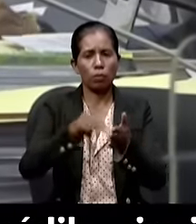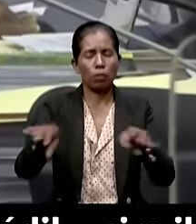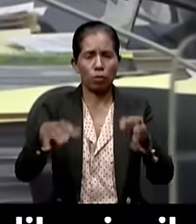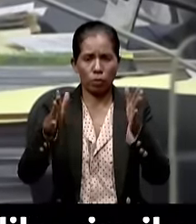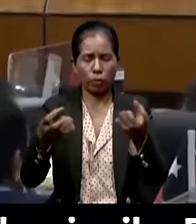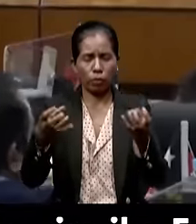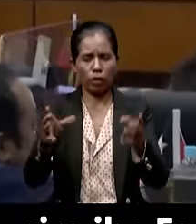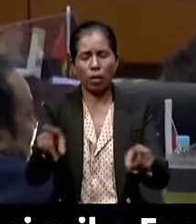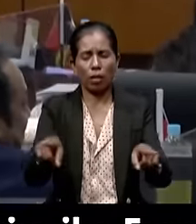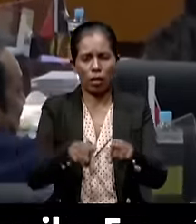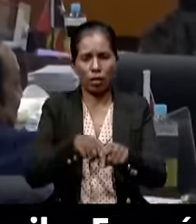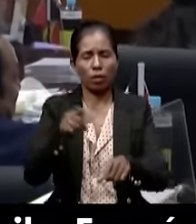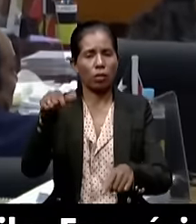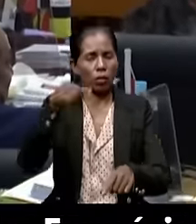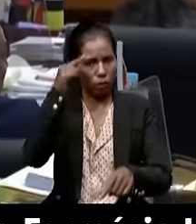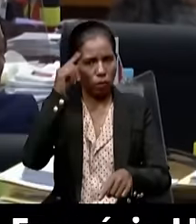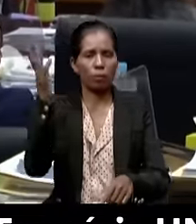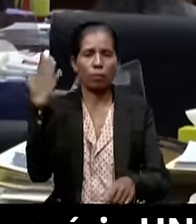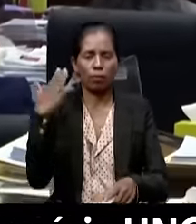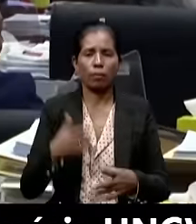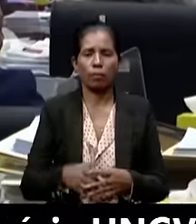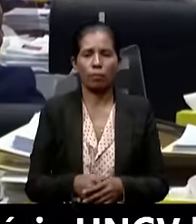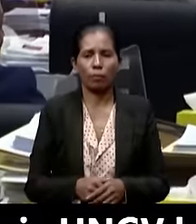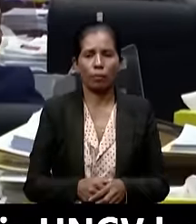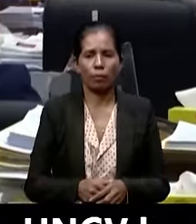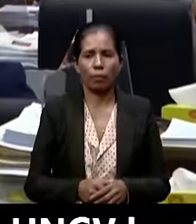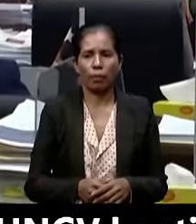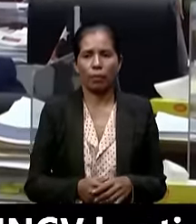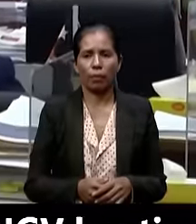compara com mandato Sira e a governo anterior. Luciano Amaral, Agustino da Costa, Ziemen.